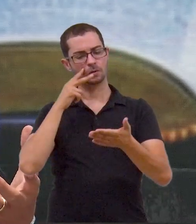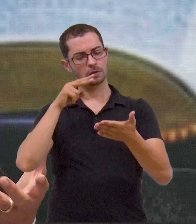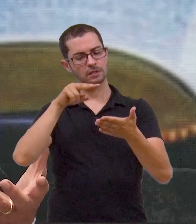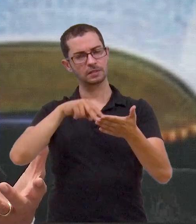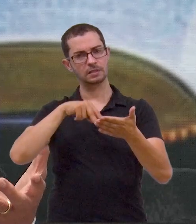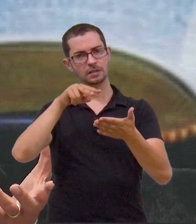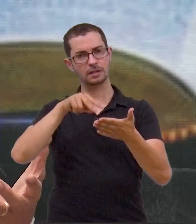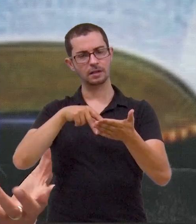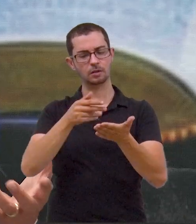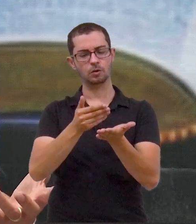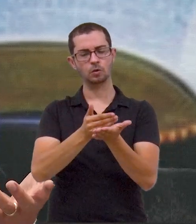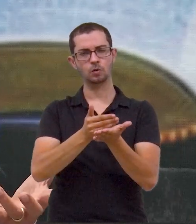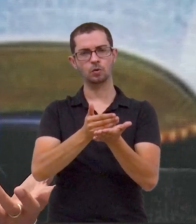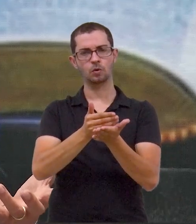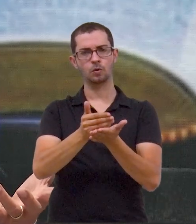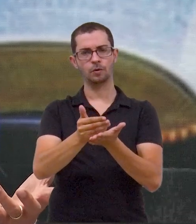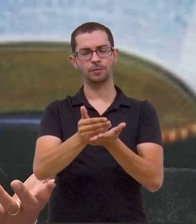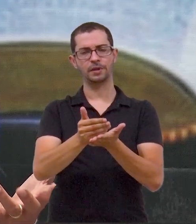logo